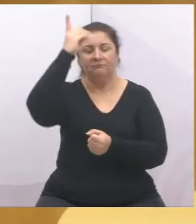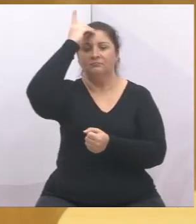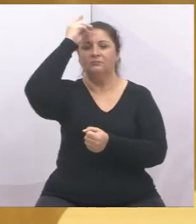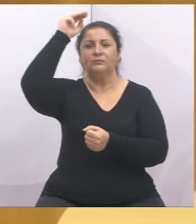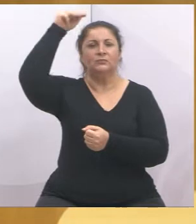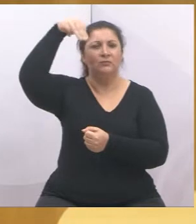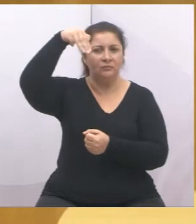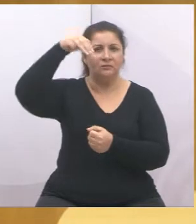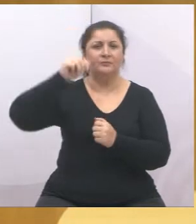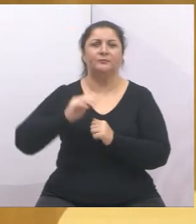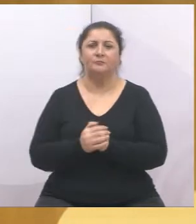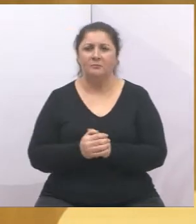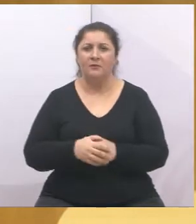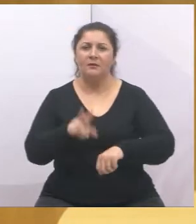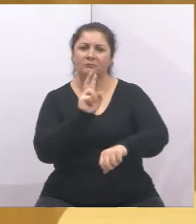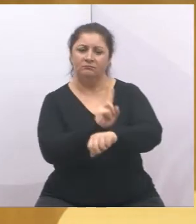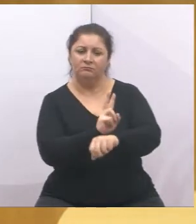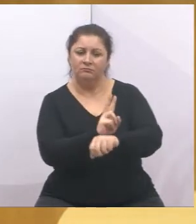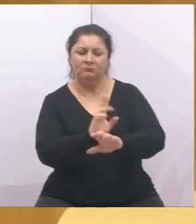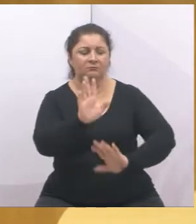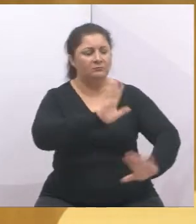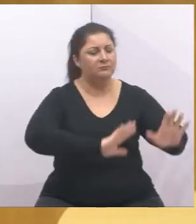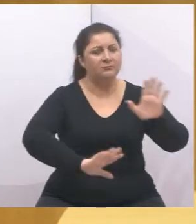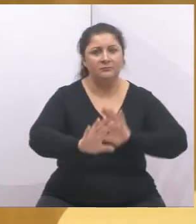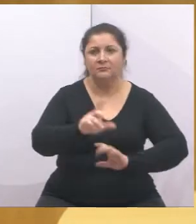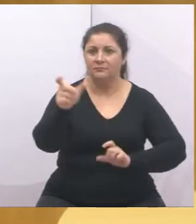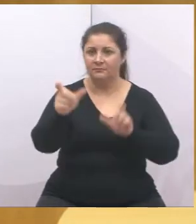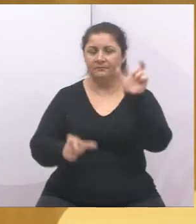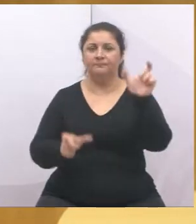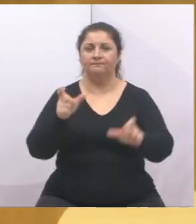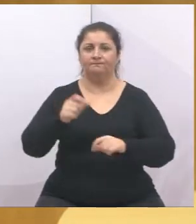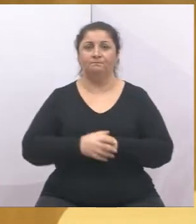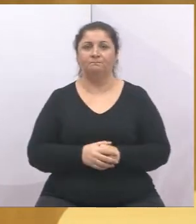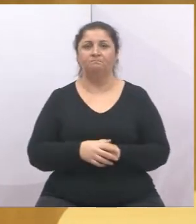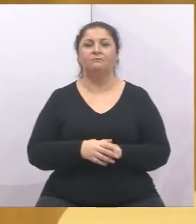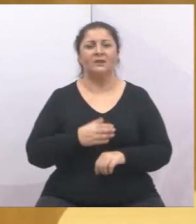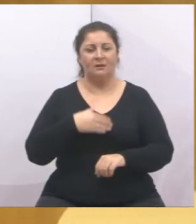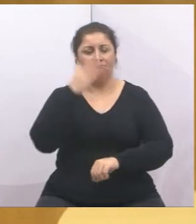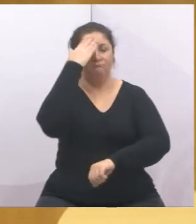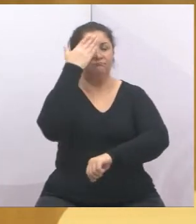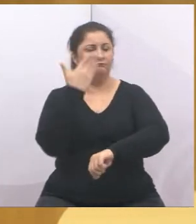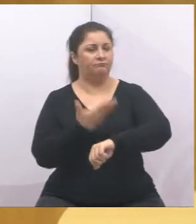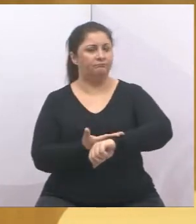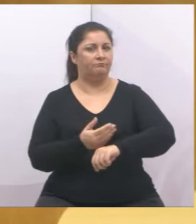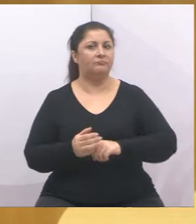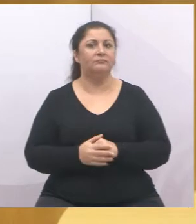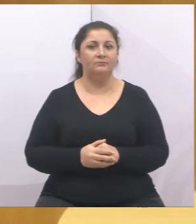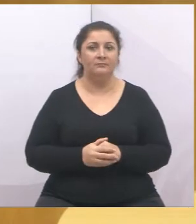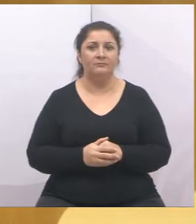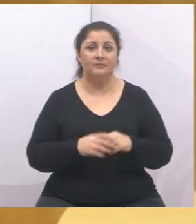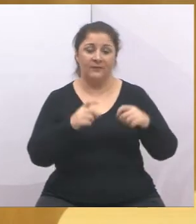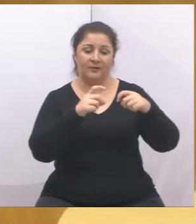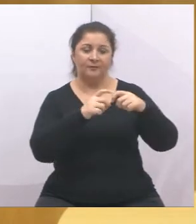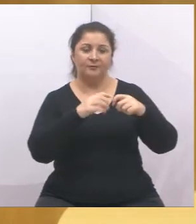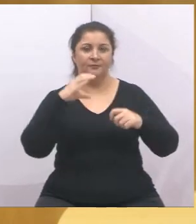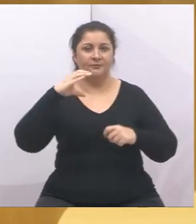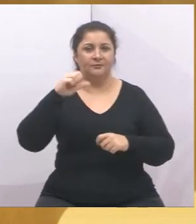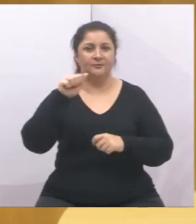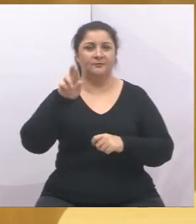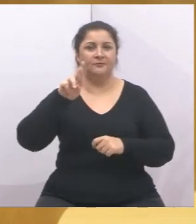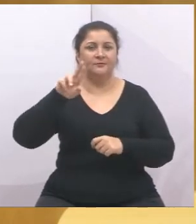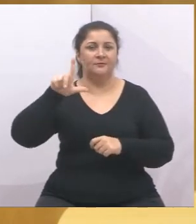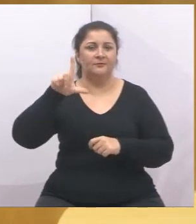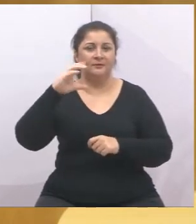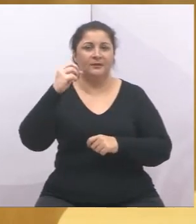de Deus de poder cuidar das pessoas, e eu tenho certeza que o Dr. Carlos Cardarelli fez